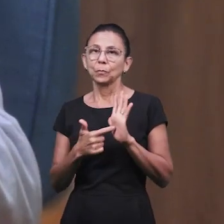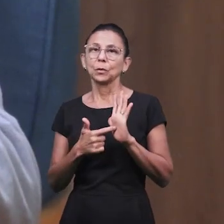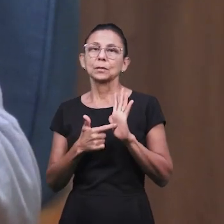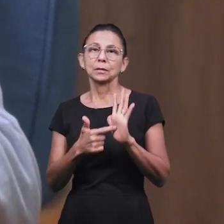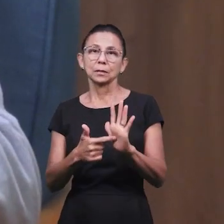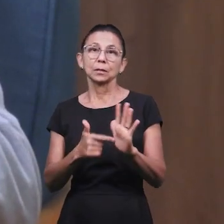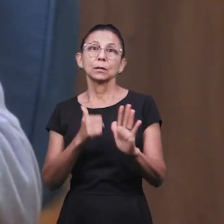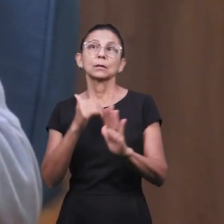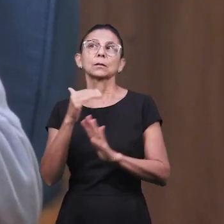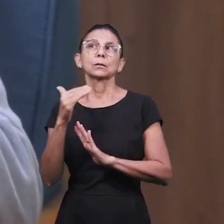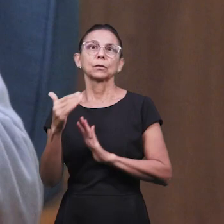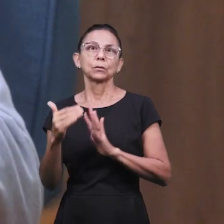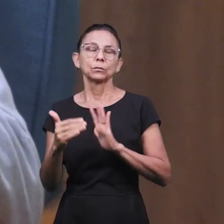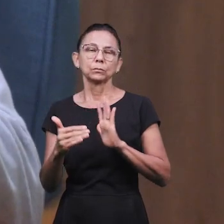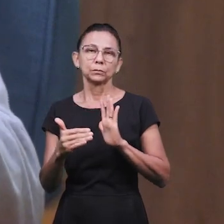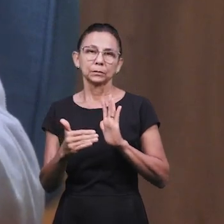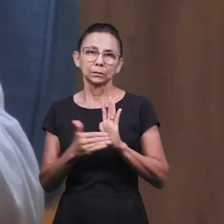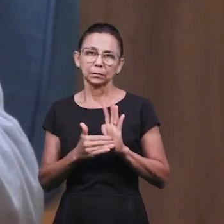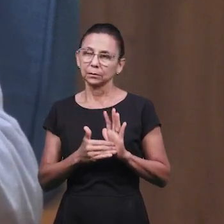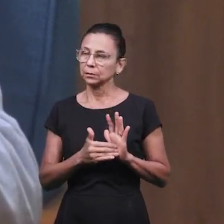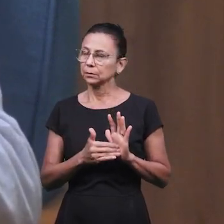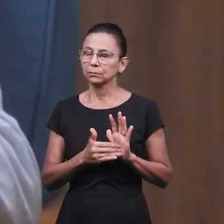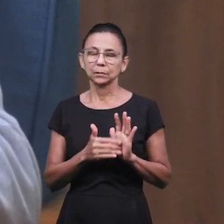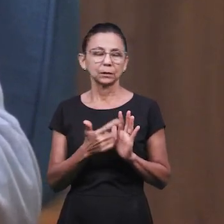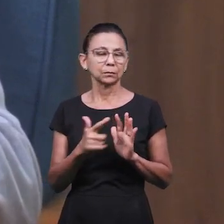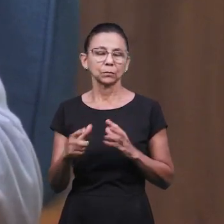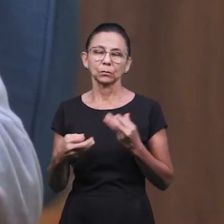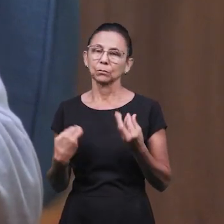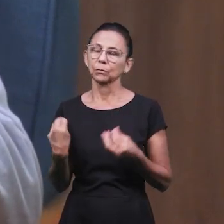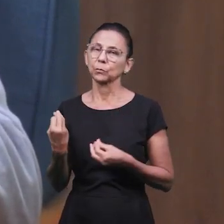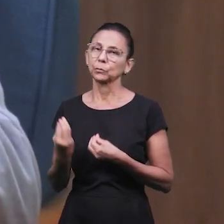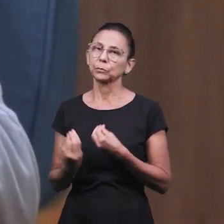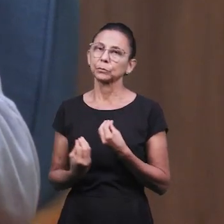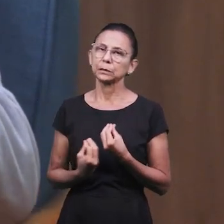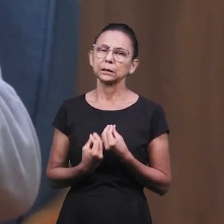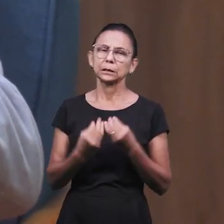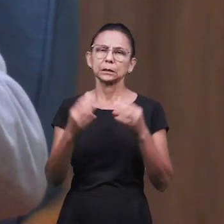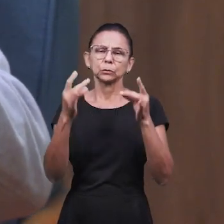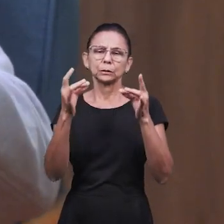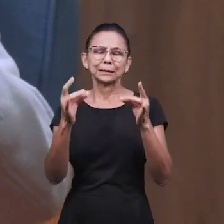para abordar todas elas, né, fazer uma abordagem